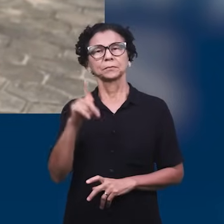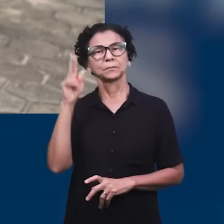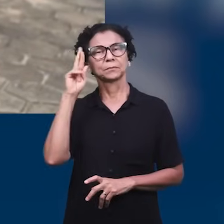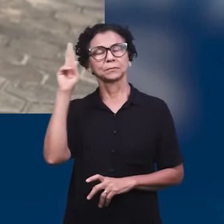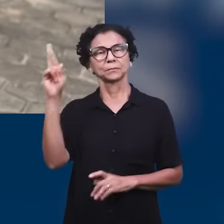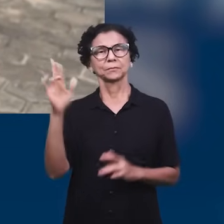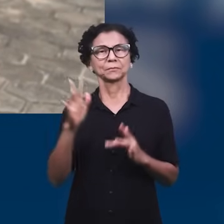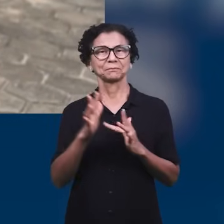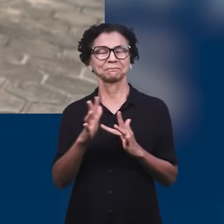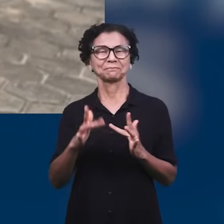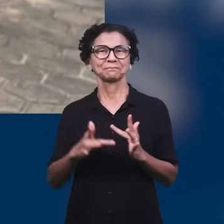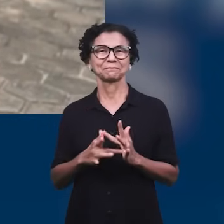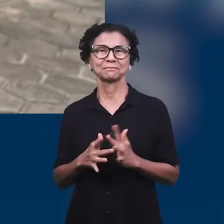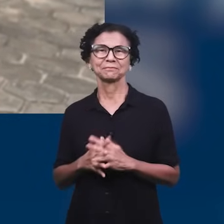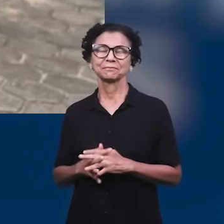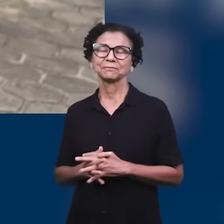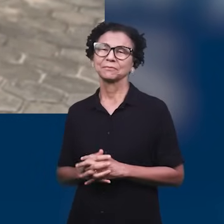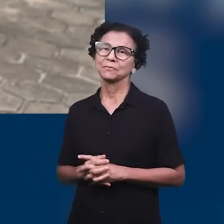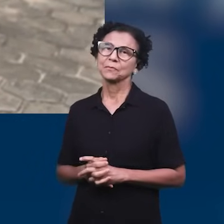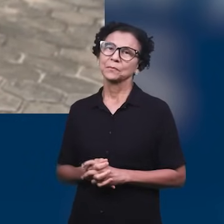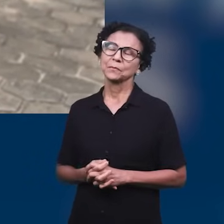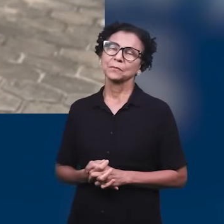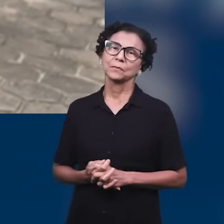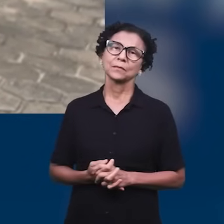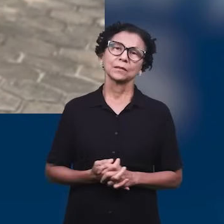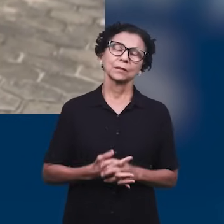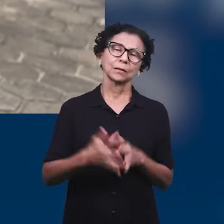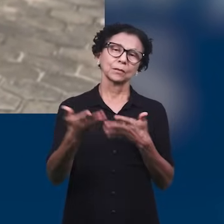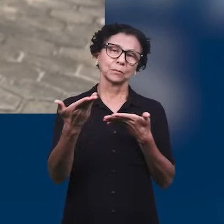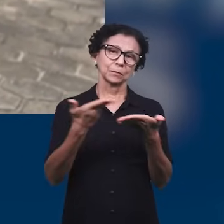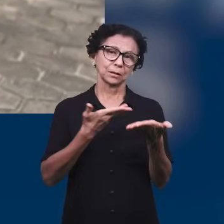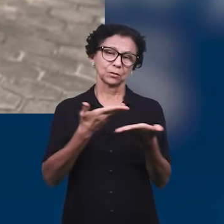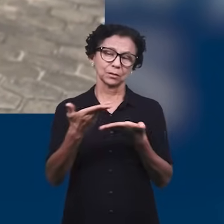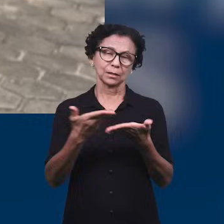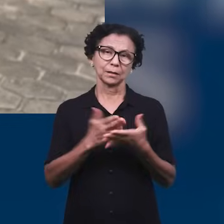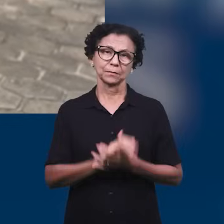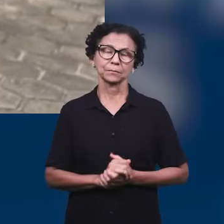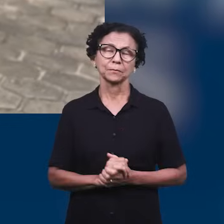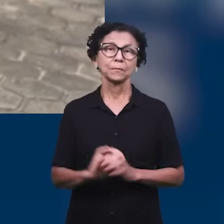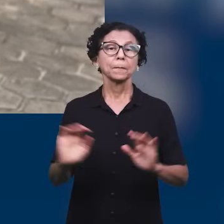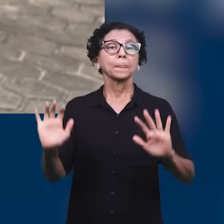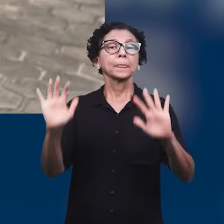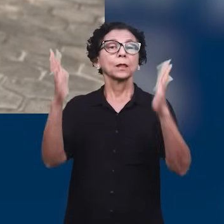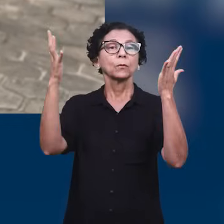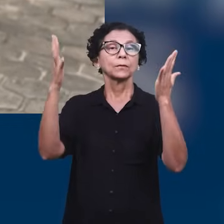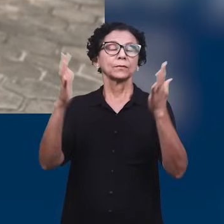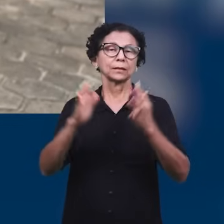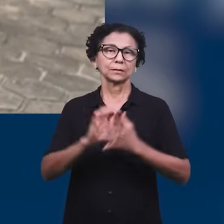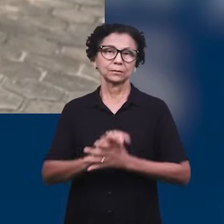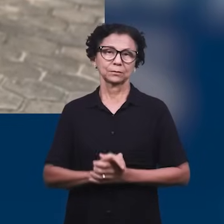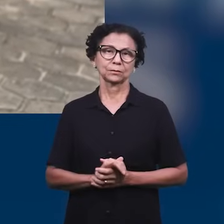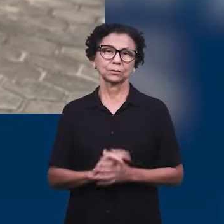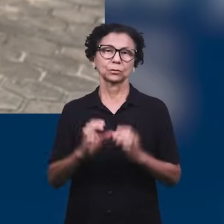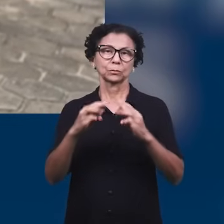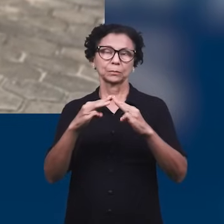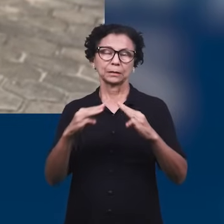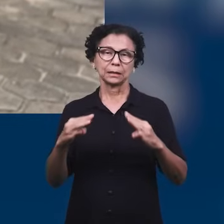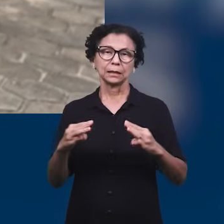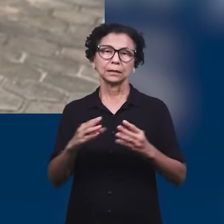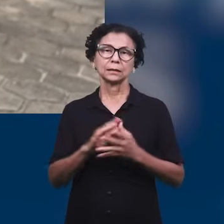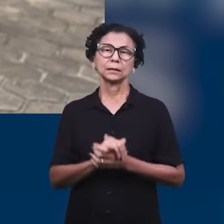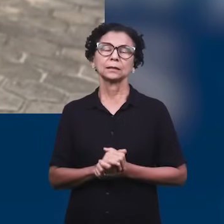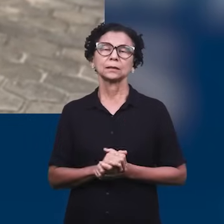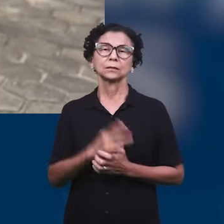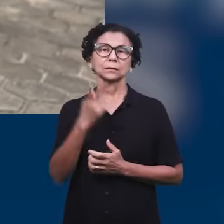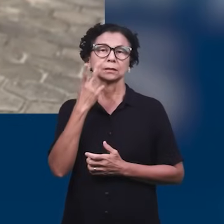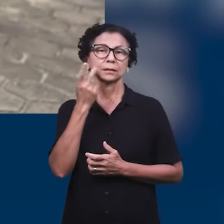Jesus. Estamos passando aqui para compartilhar com todos o evento que nós tivemos aqui no Manaim de Fortaleza,